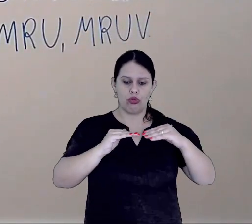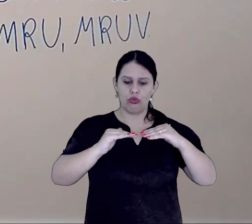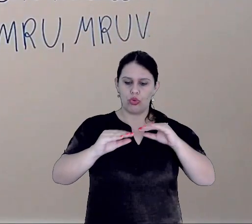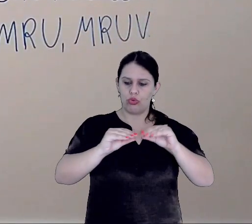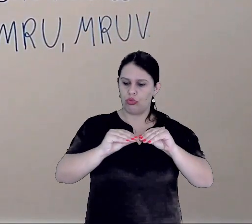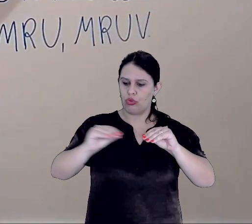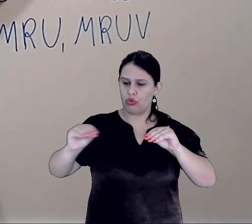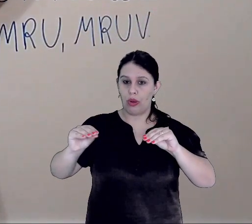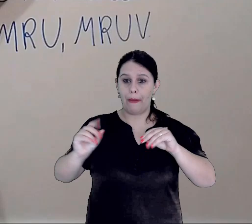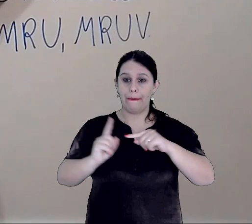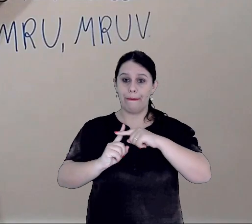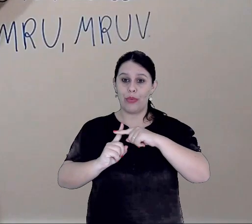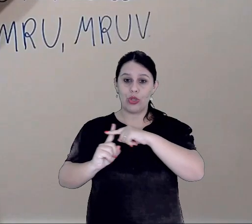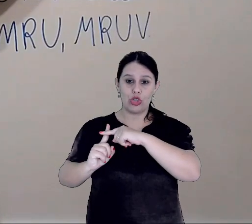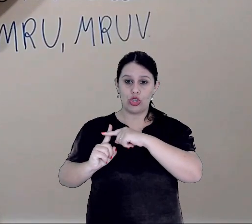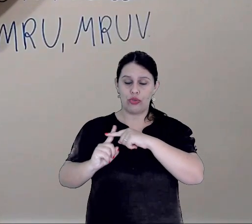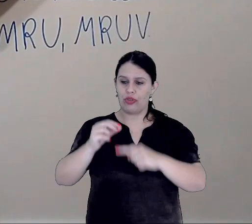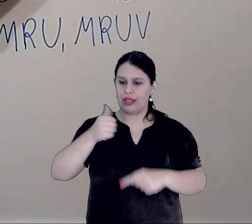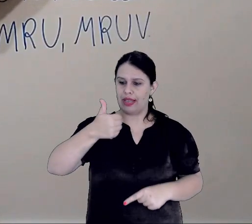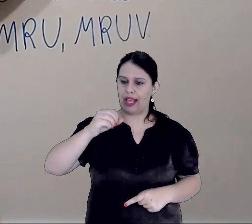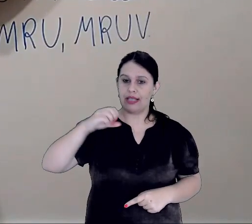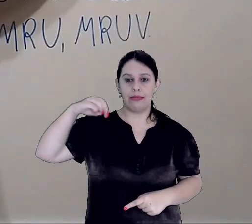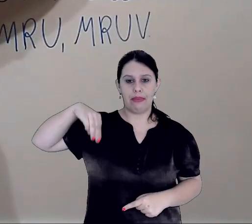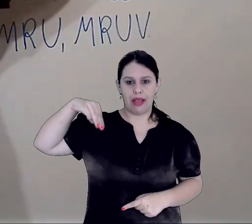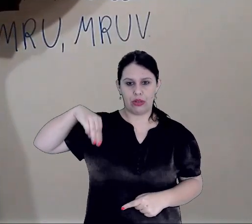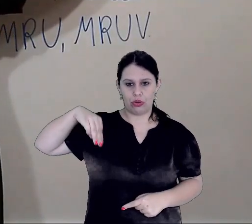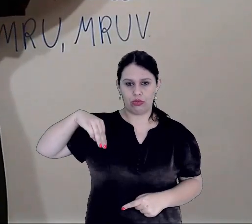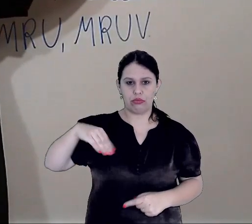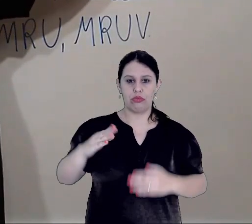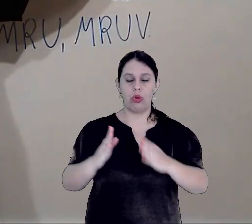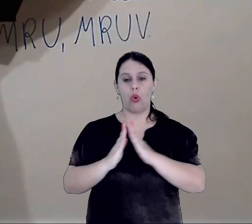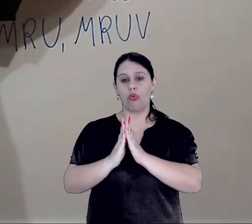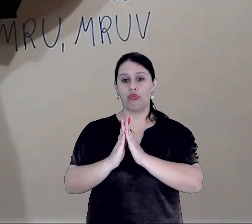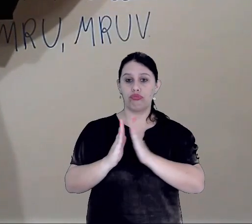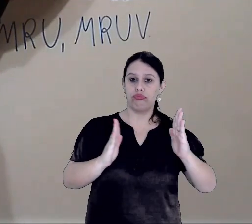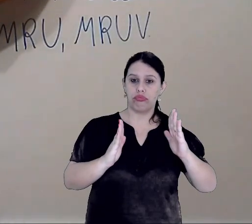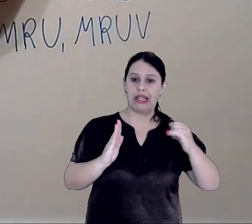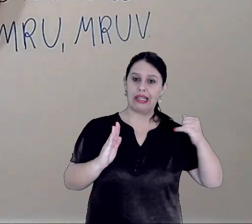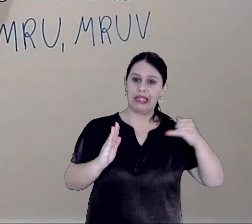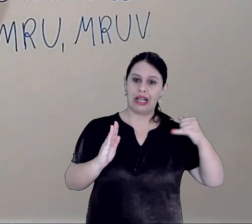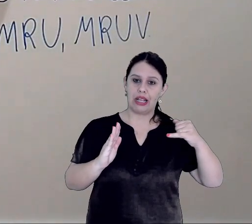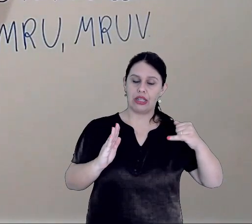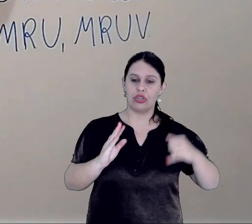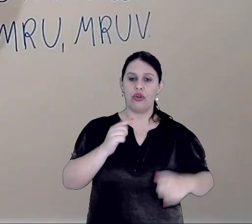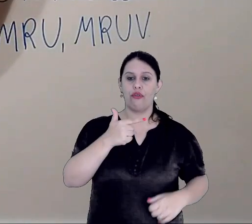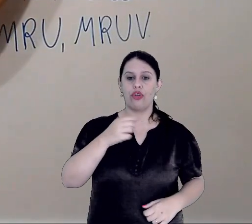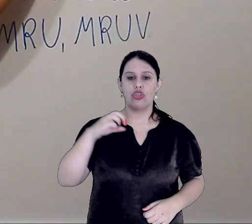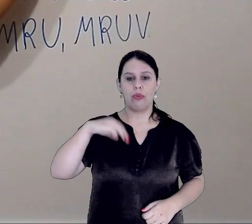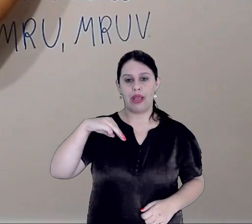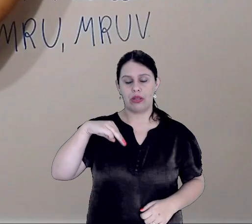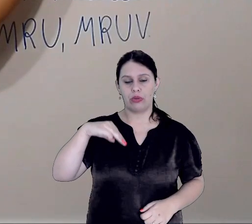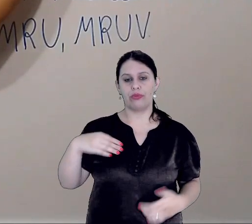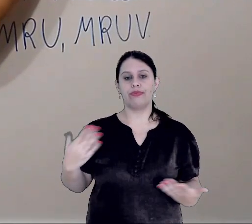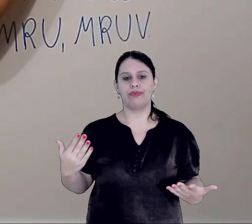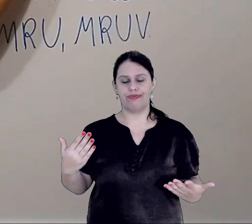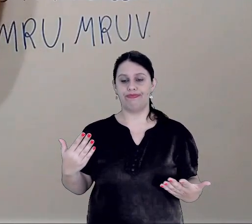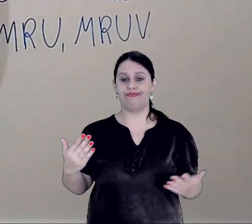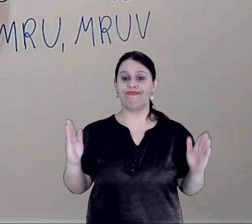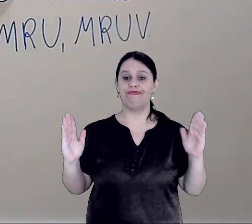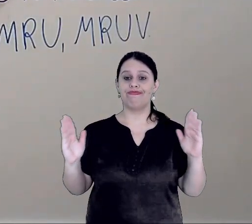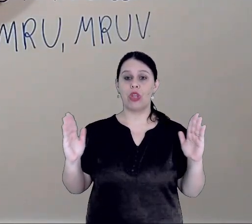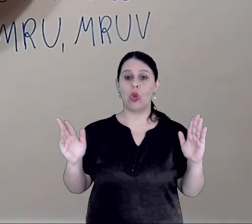fiz um deslocamento no sentido positivo de 10 metros E um deslocamento no sentido negativo de 20 metros